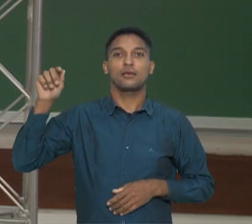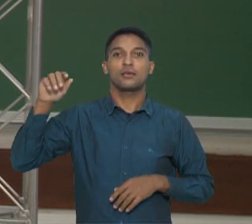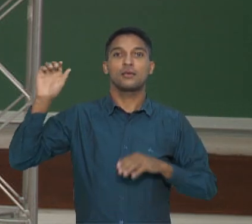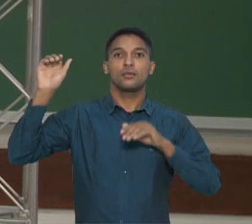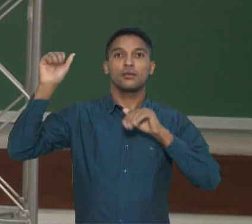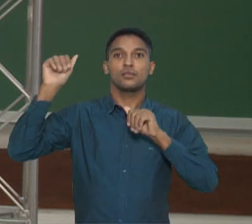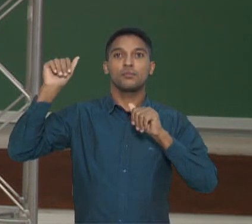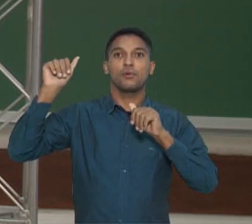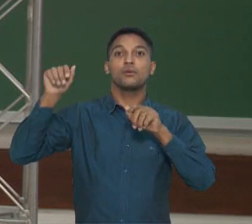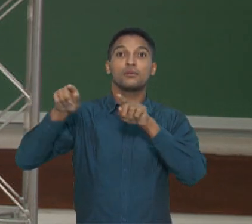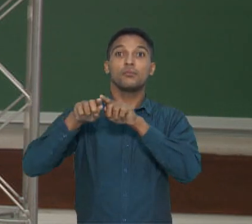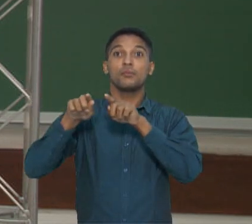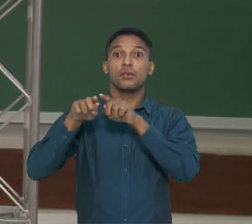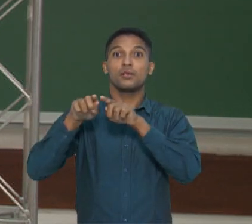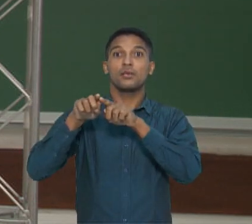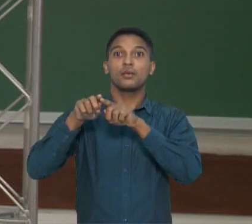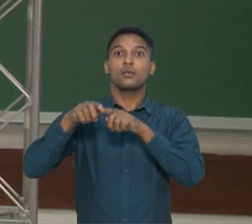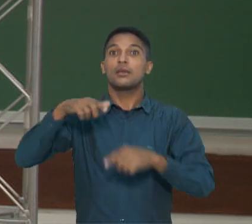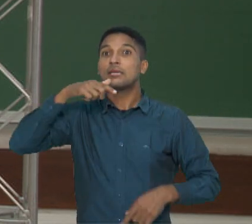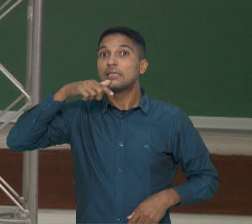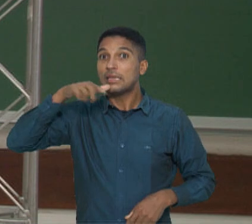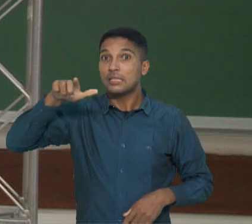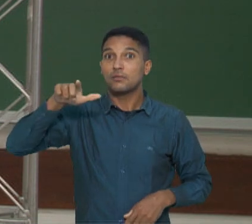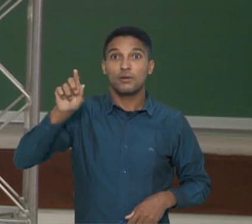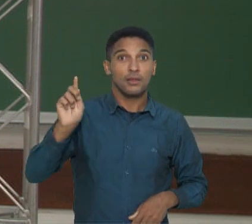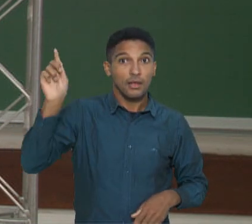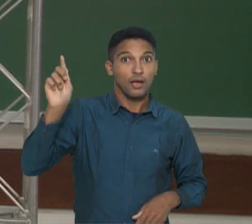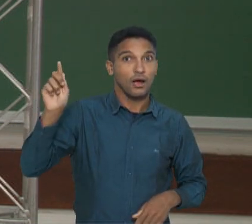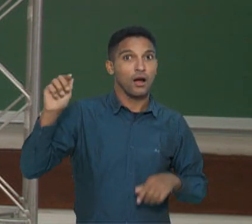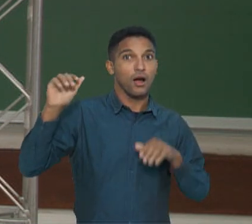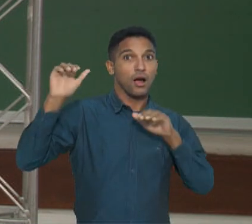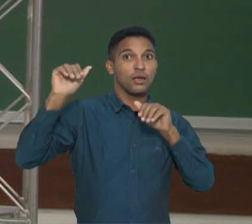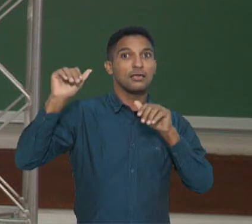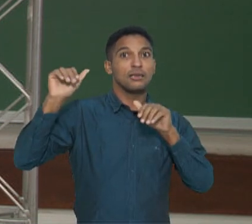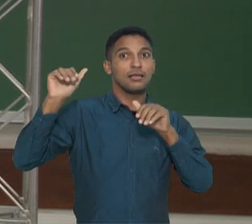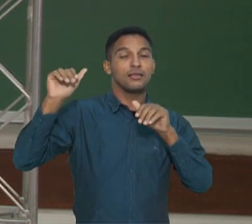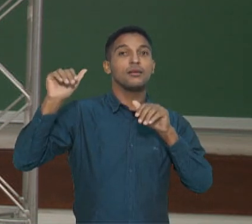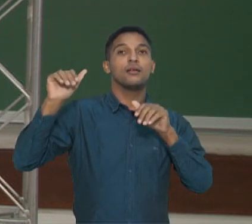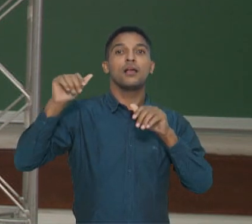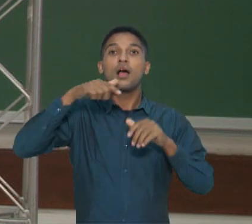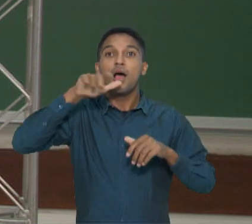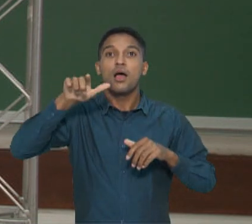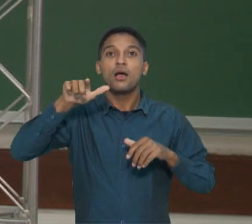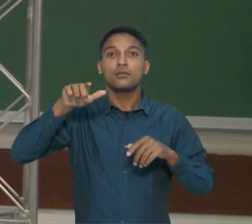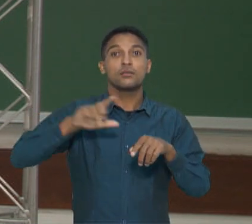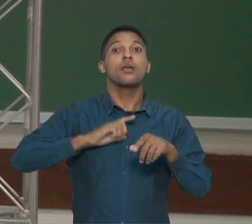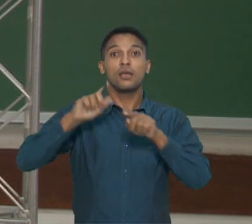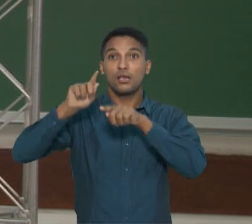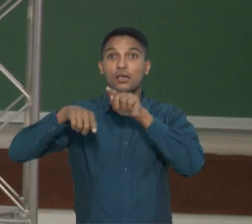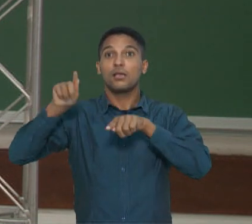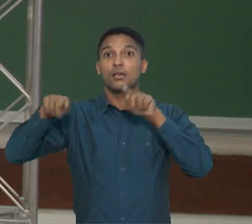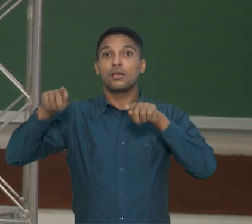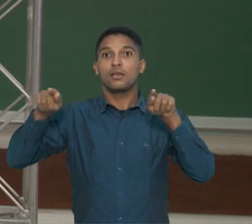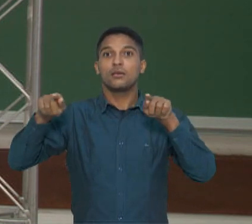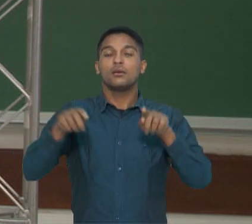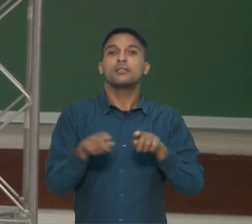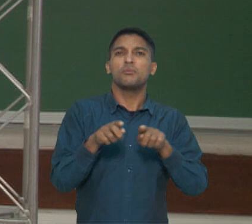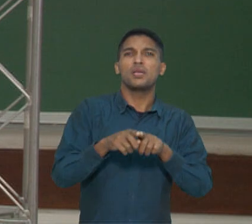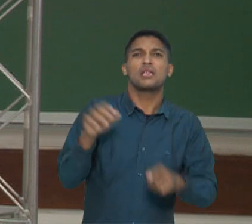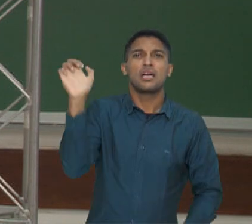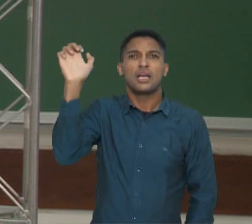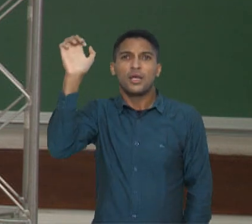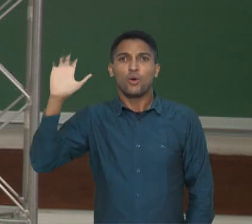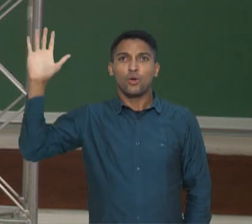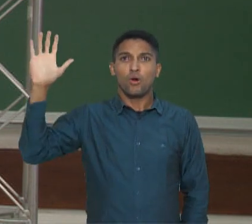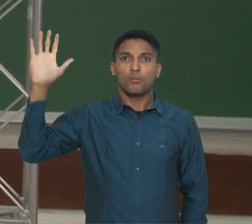por exemplo, dentro da própria Espanha, né? Lá na Europa, dentro das comunidades espanholas,